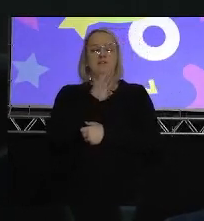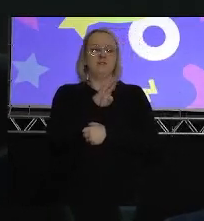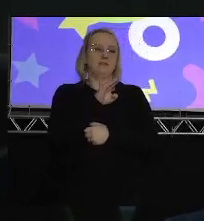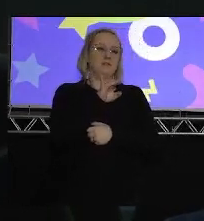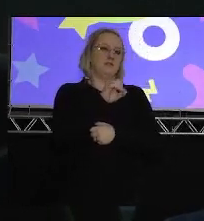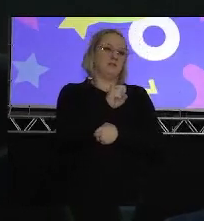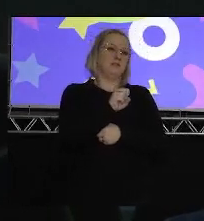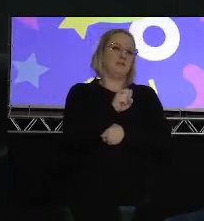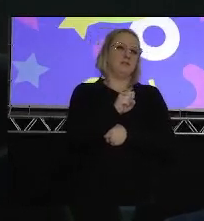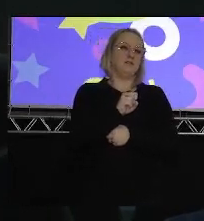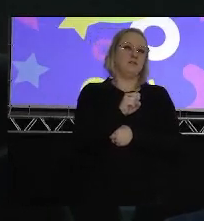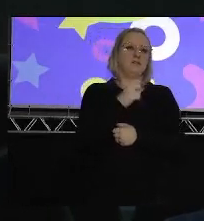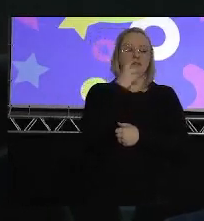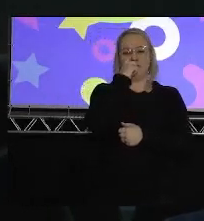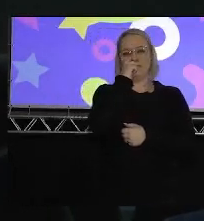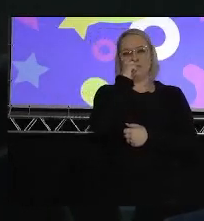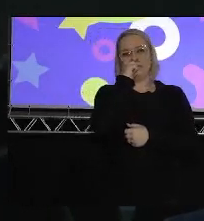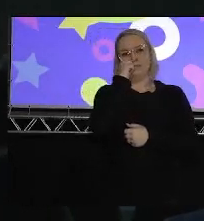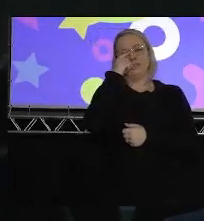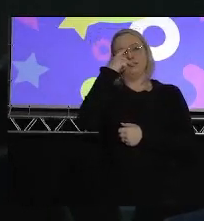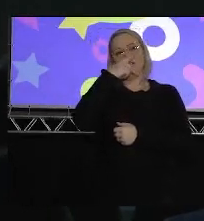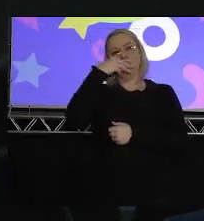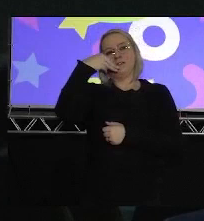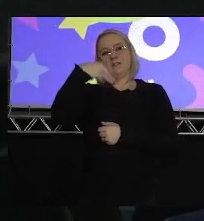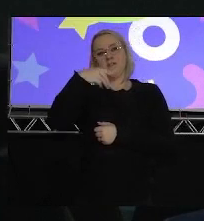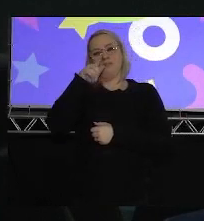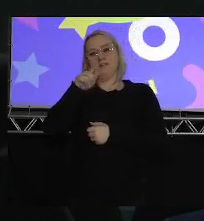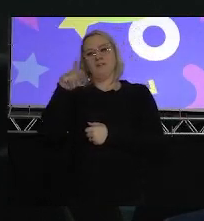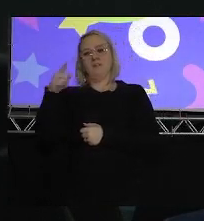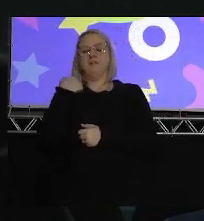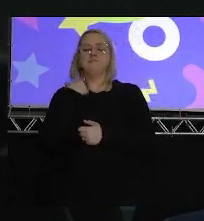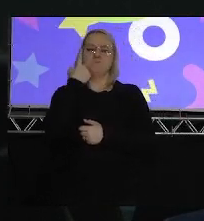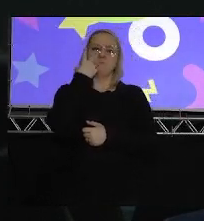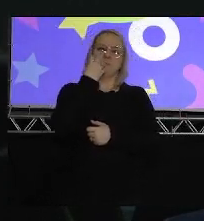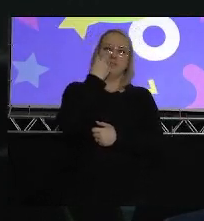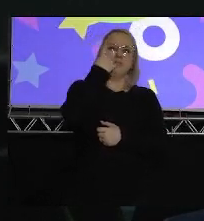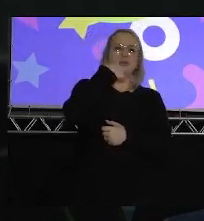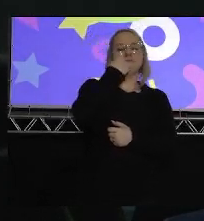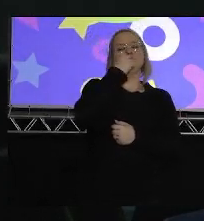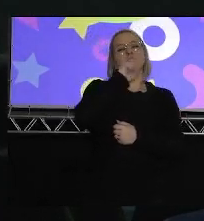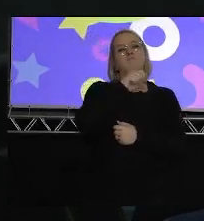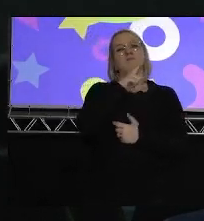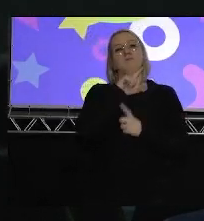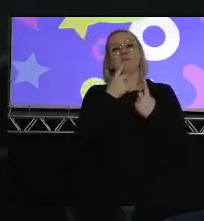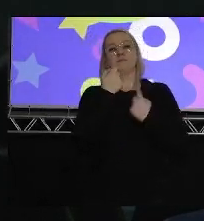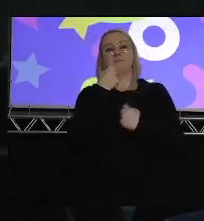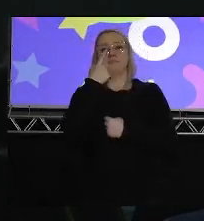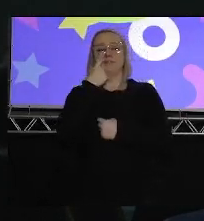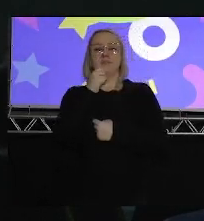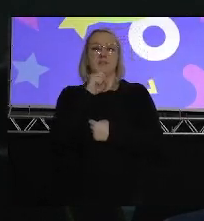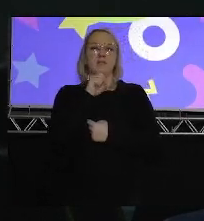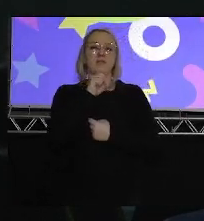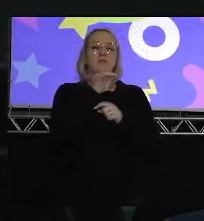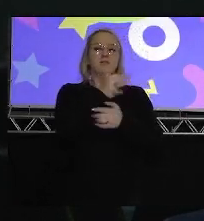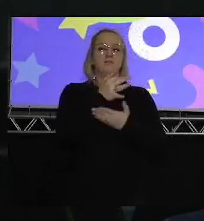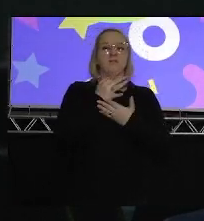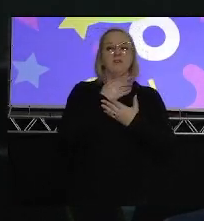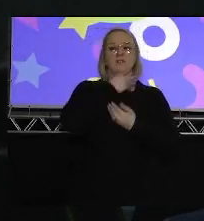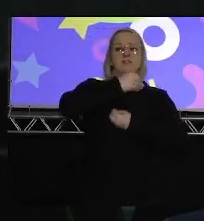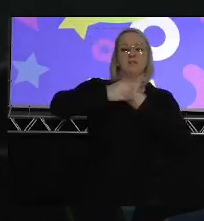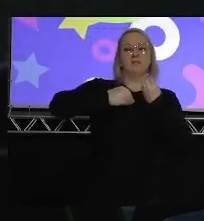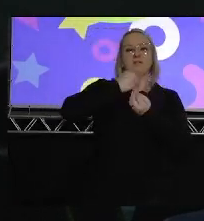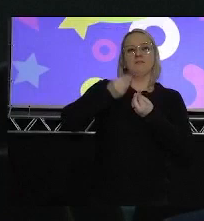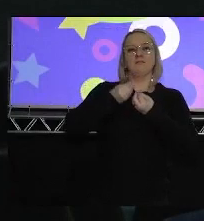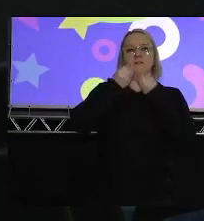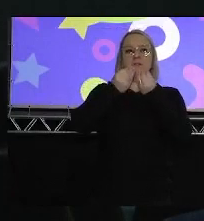size lá, ah, é PM, GGG, tá, 40 horas. Tudo bem, mas tem que entender que tem 10 stakeholders, 10 fornecedores envolvidos para